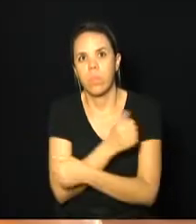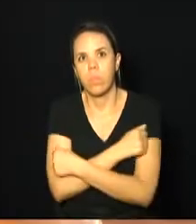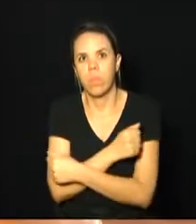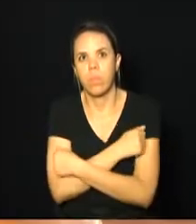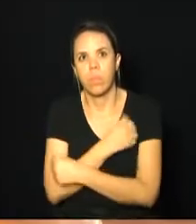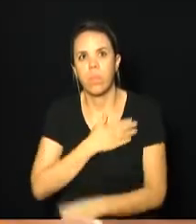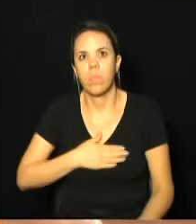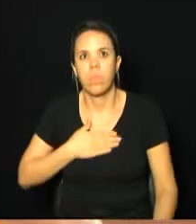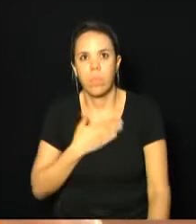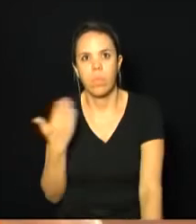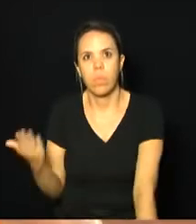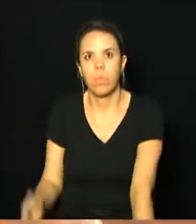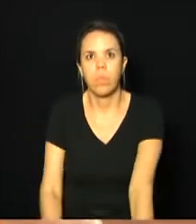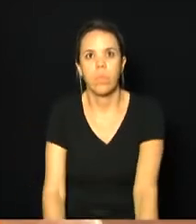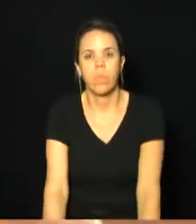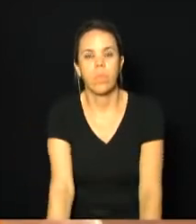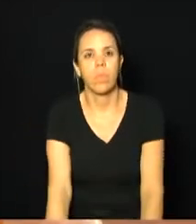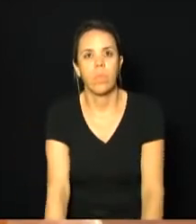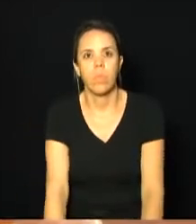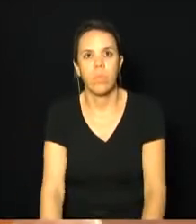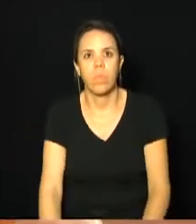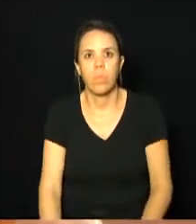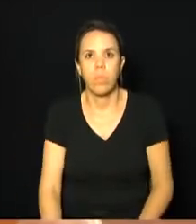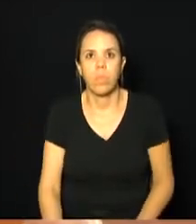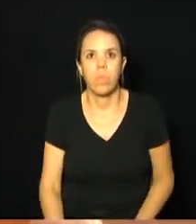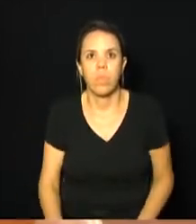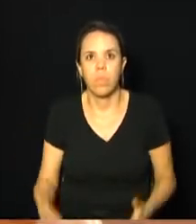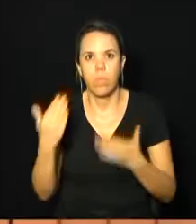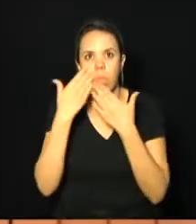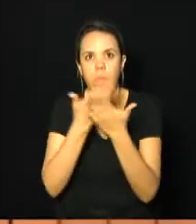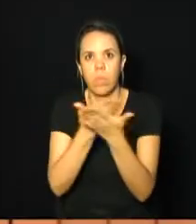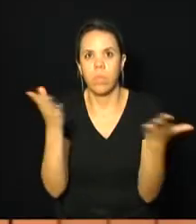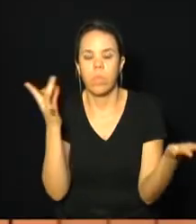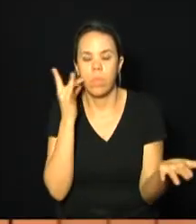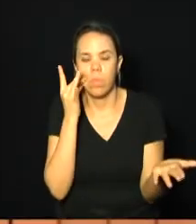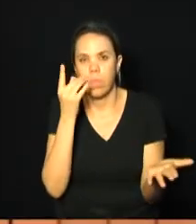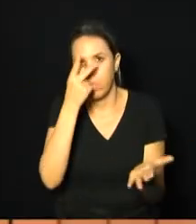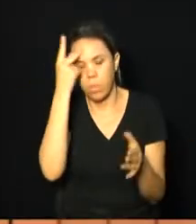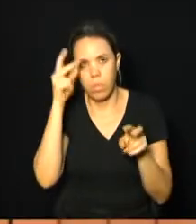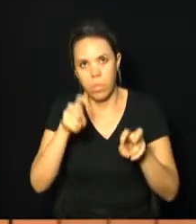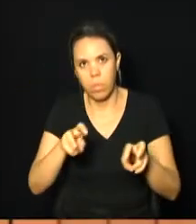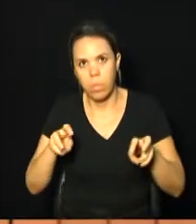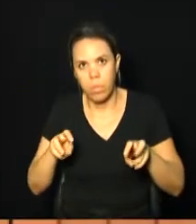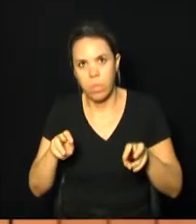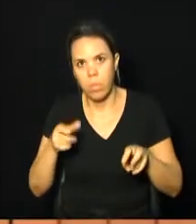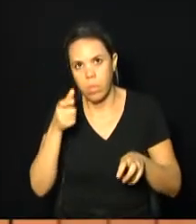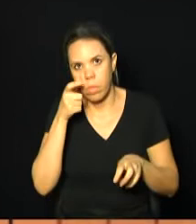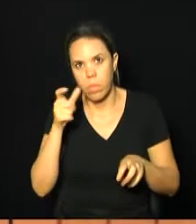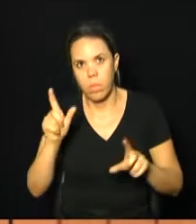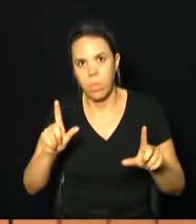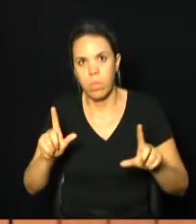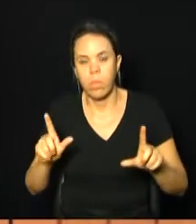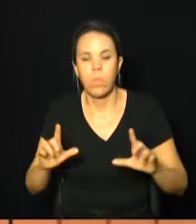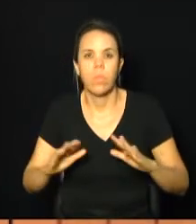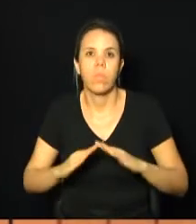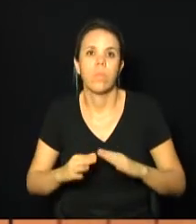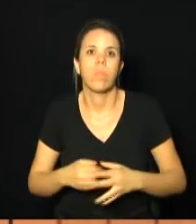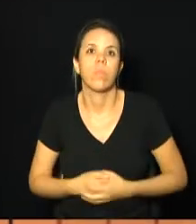Prazer. Muito obrigada a todos os presentes, público que nos assistiu de